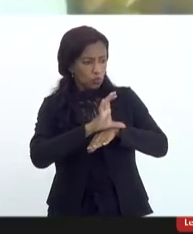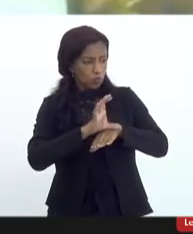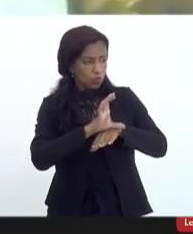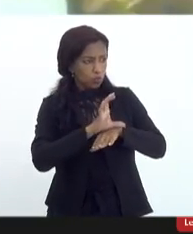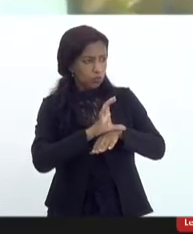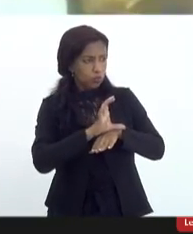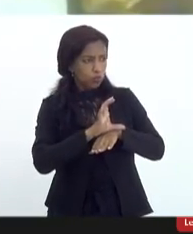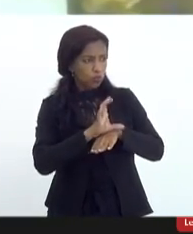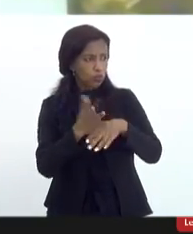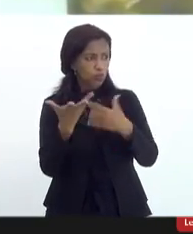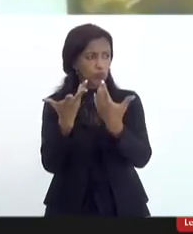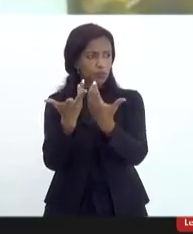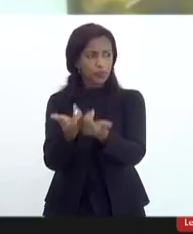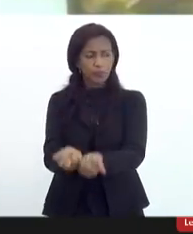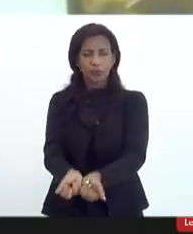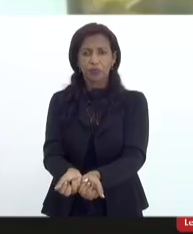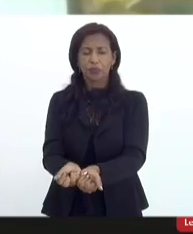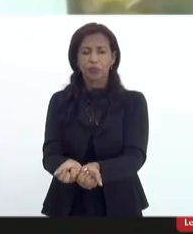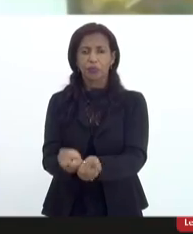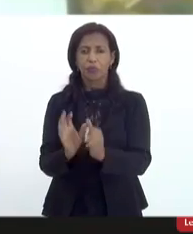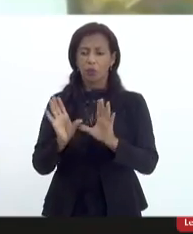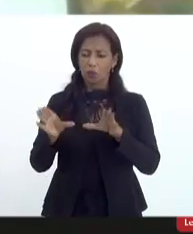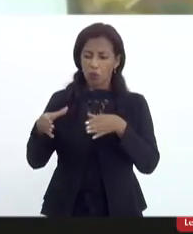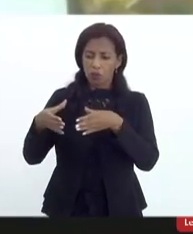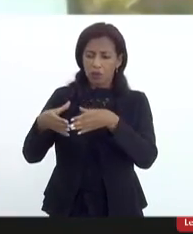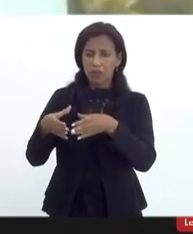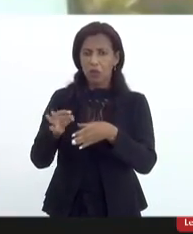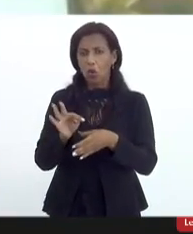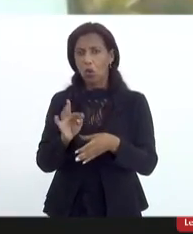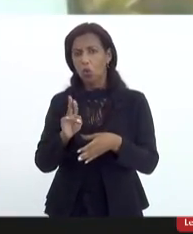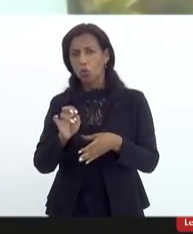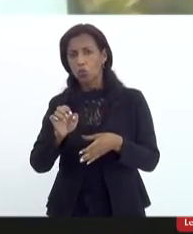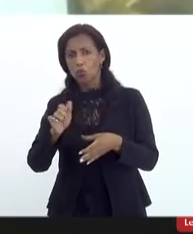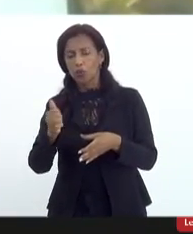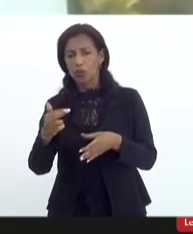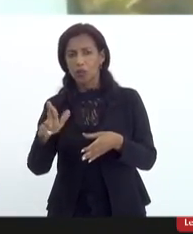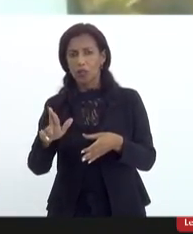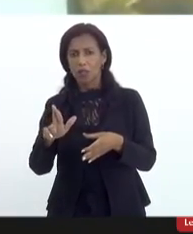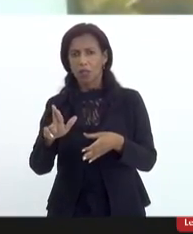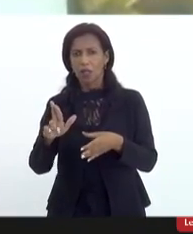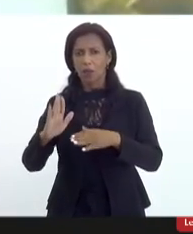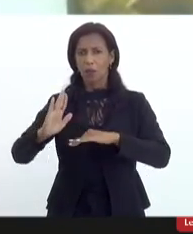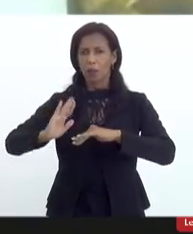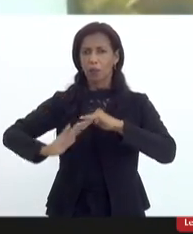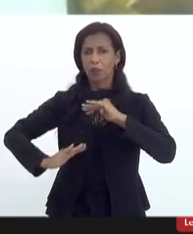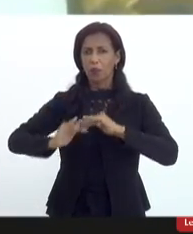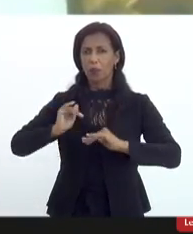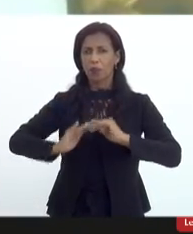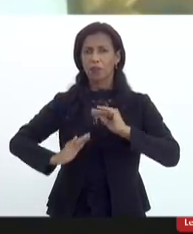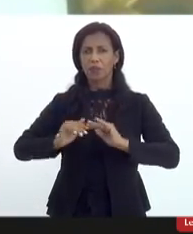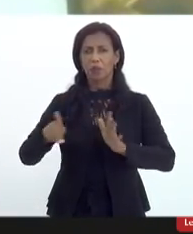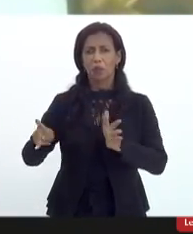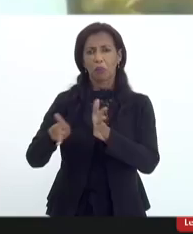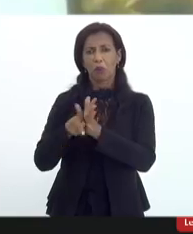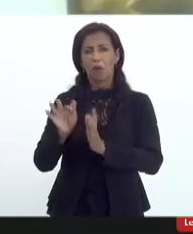a tomada dos conselhos tutelares por uma profissão de fé?